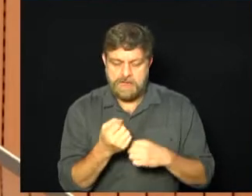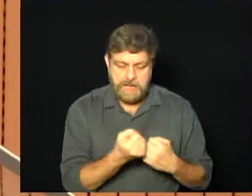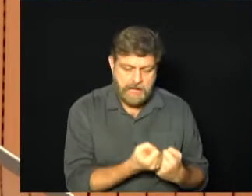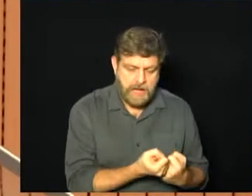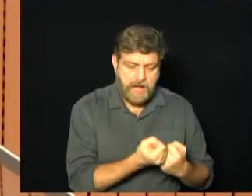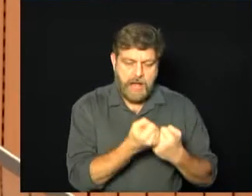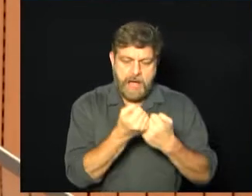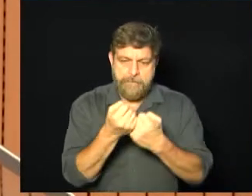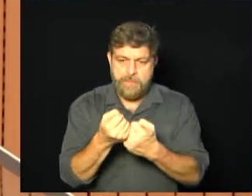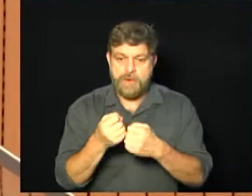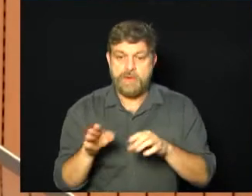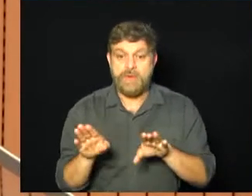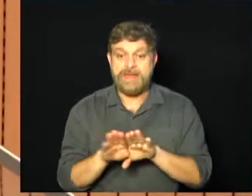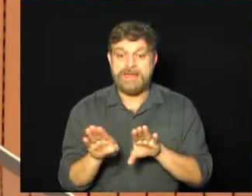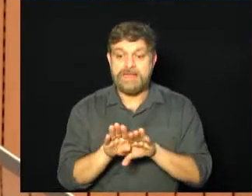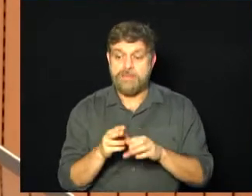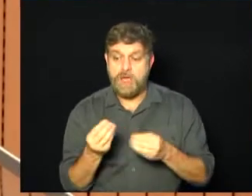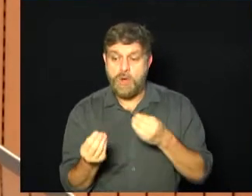e ajudas.